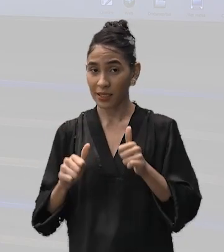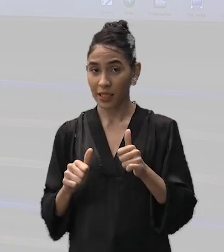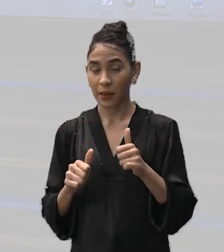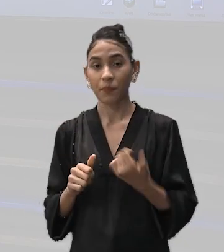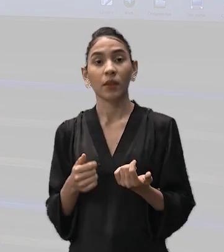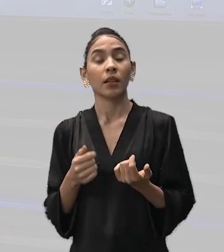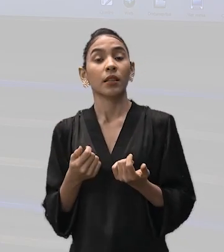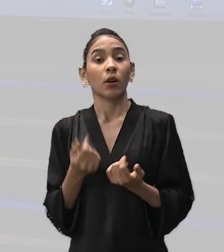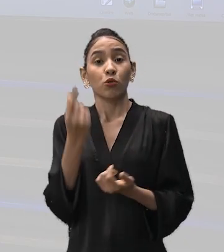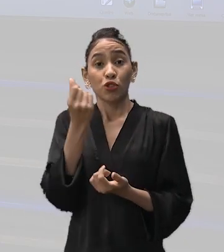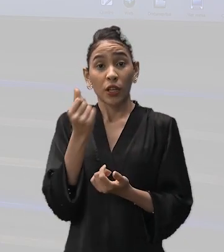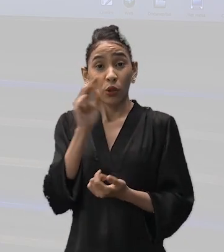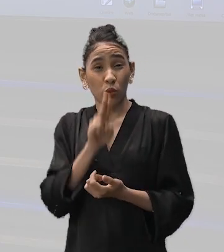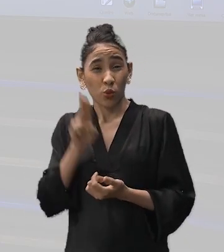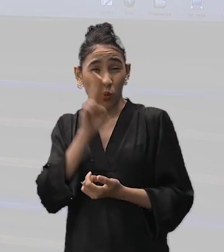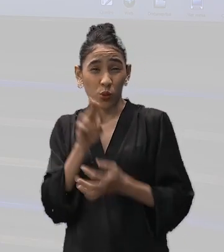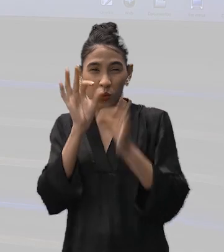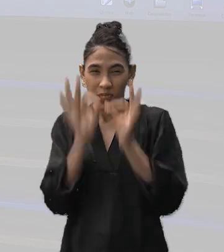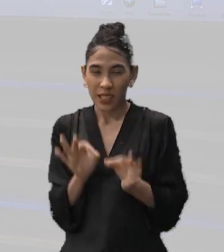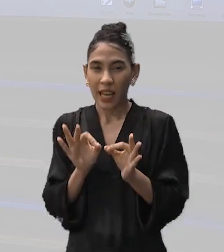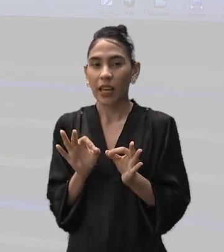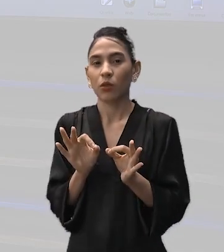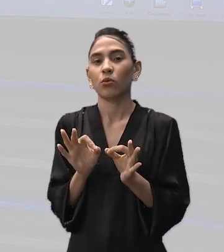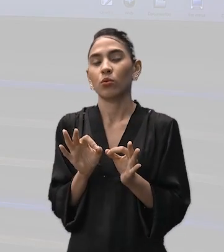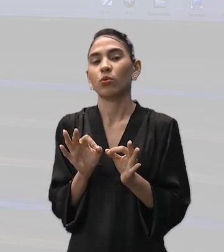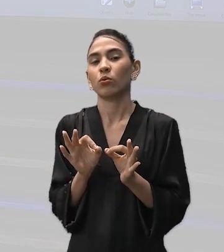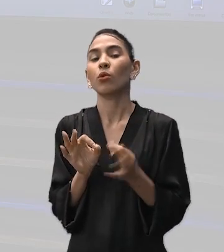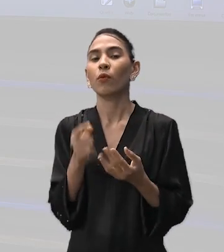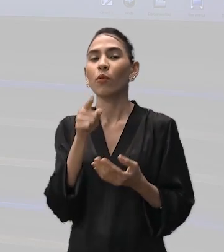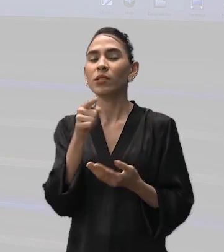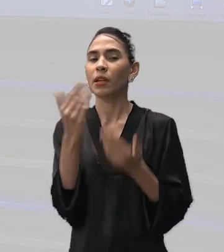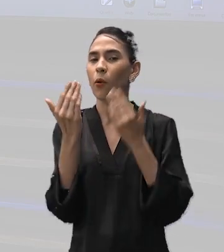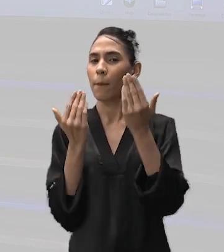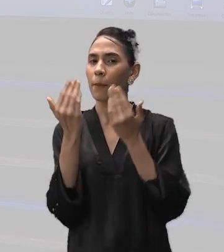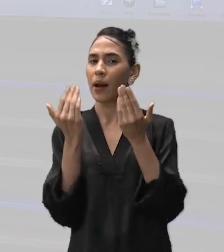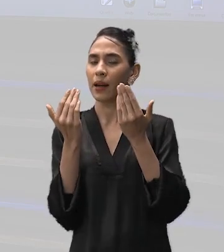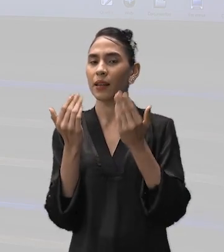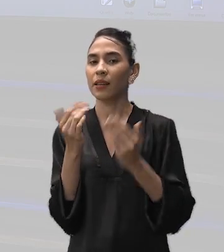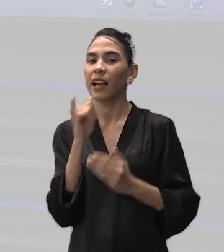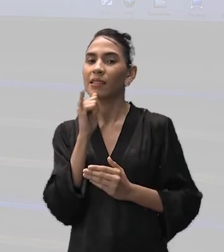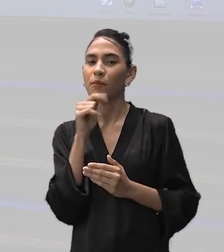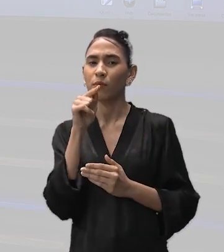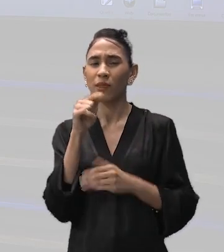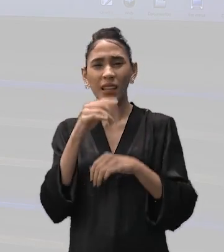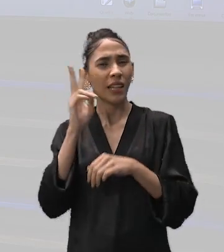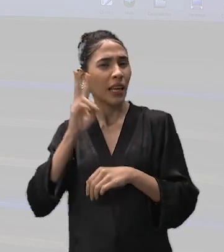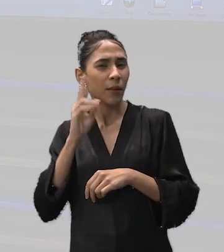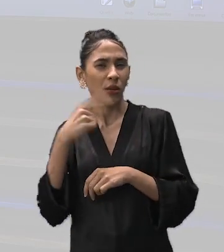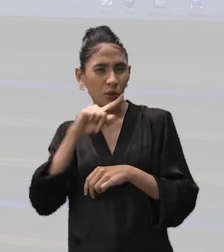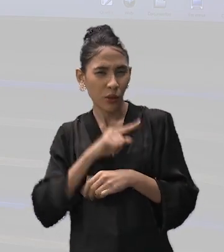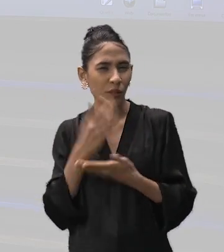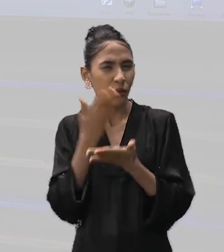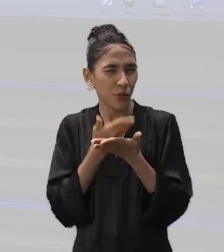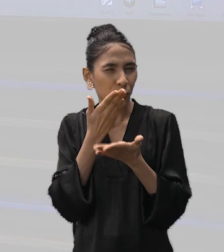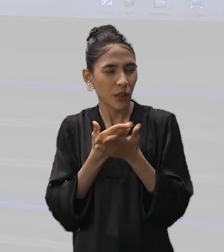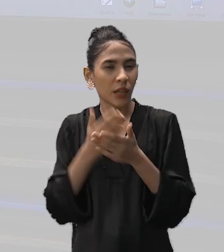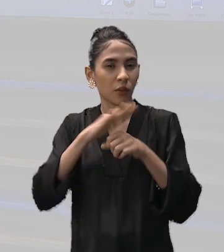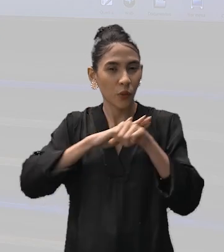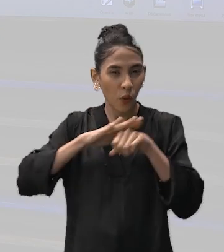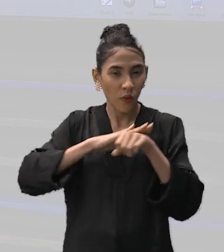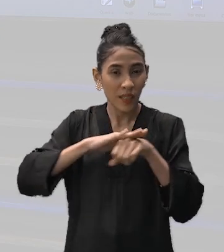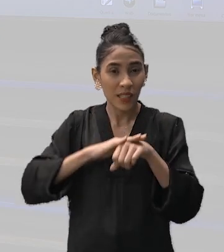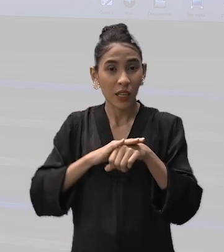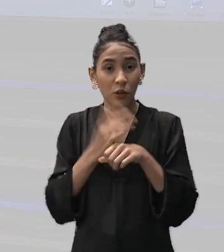consumo consciente, ele bate muito de frente nisso, justamente pelo quê? Lembra que a gente vem conversando aqui sobre a reserva